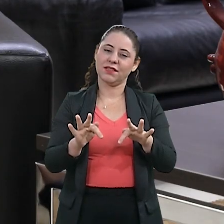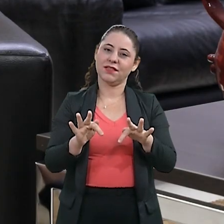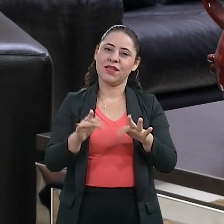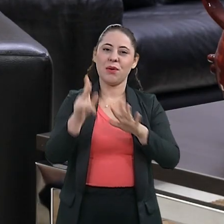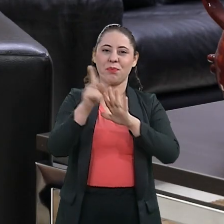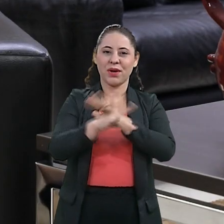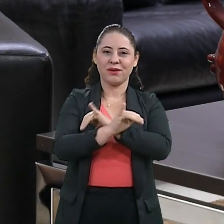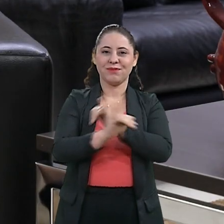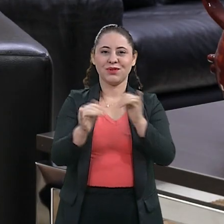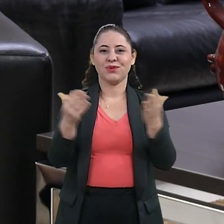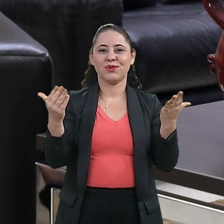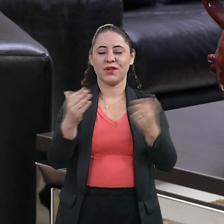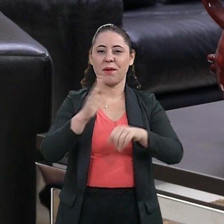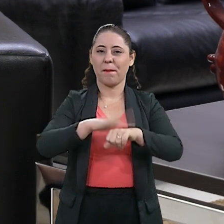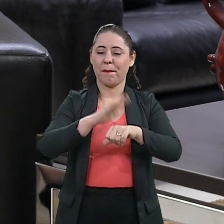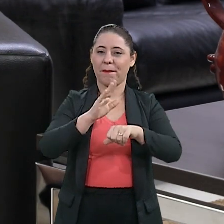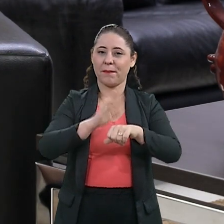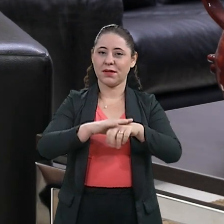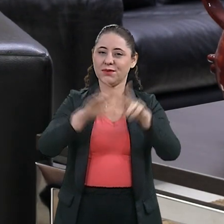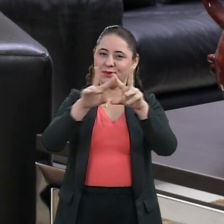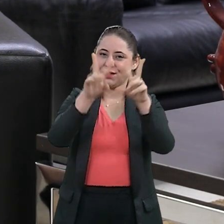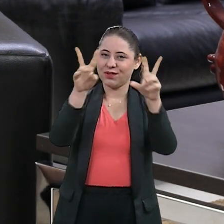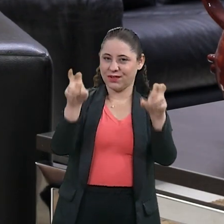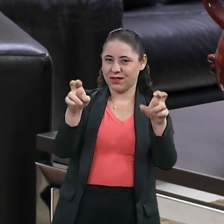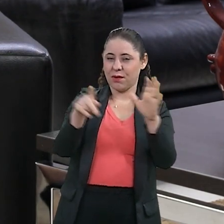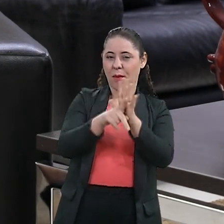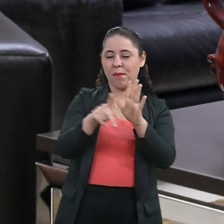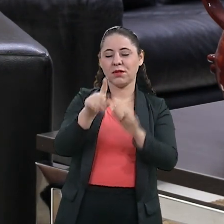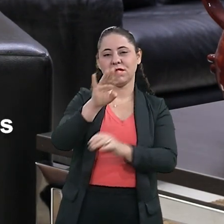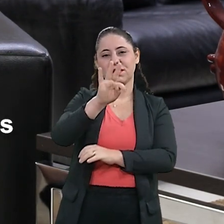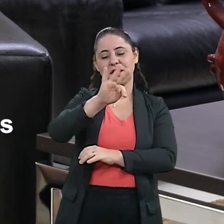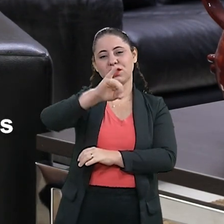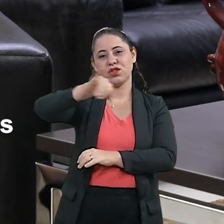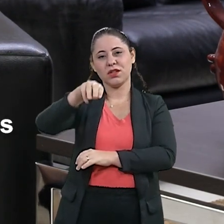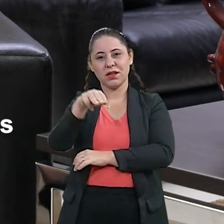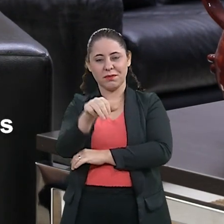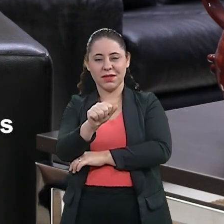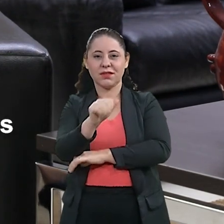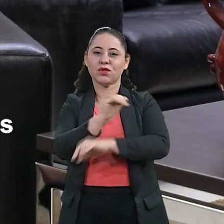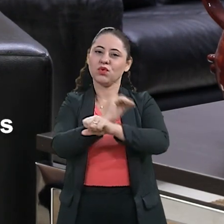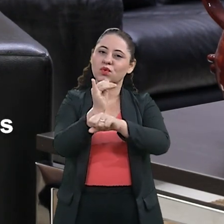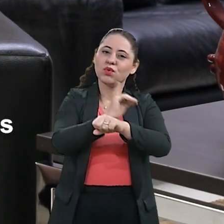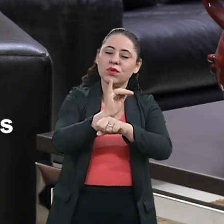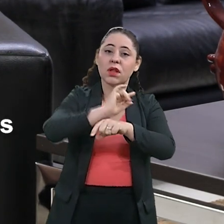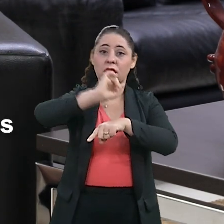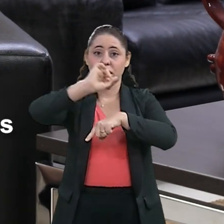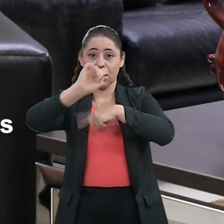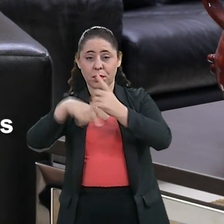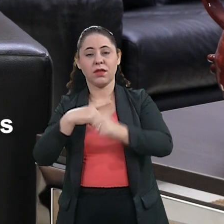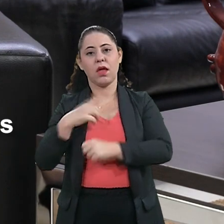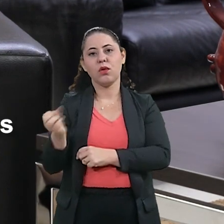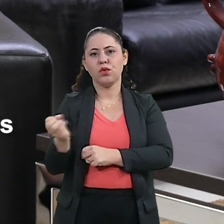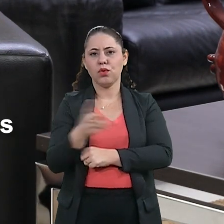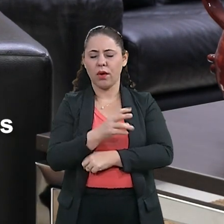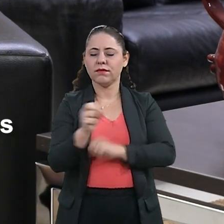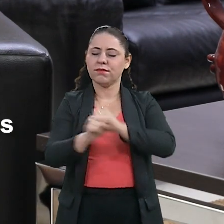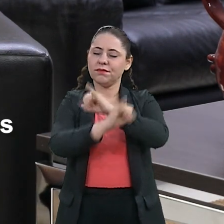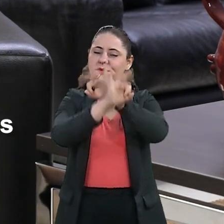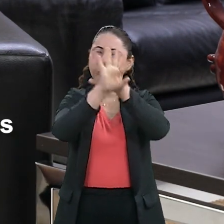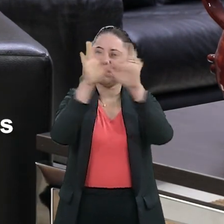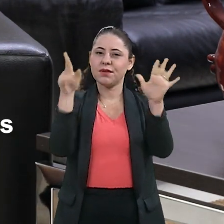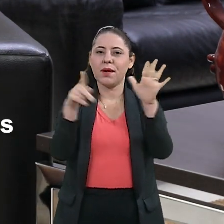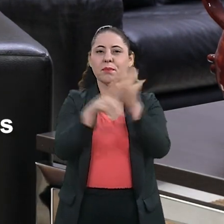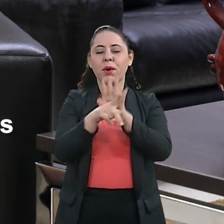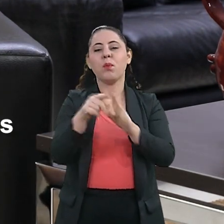A gente encerra assim o programa de hoje. Tem mais mérito da questão no canal do TJMS no YouTube. Na próxima edição, vem